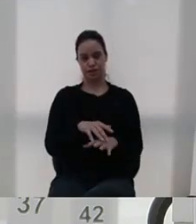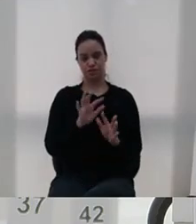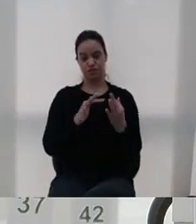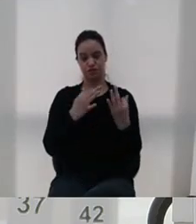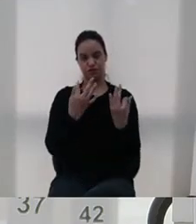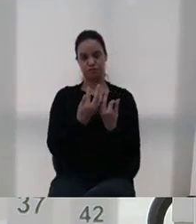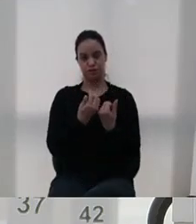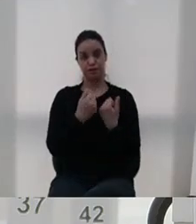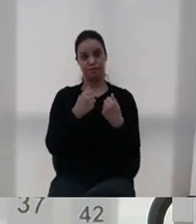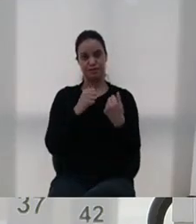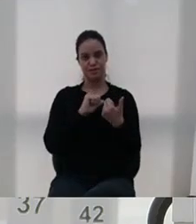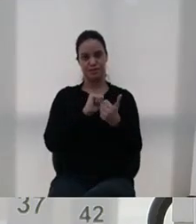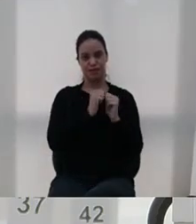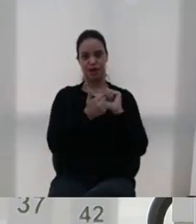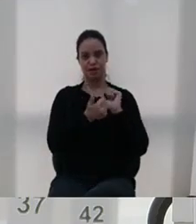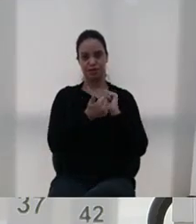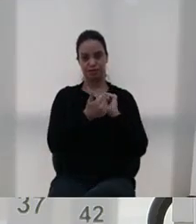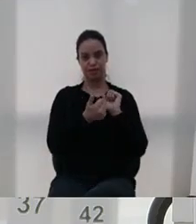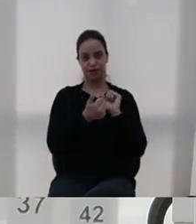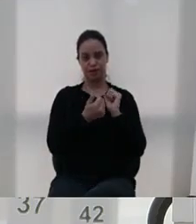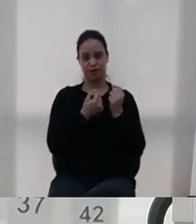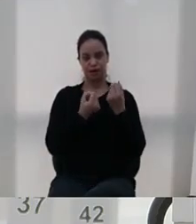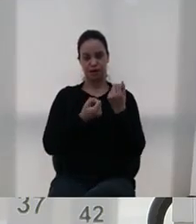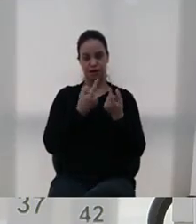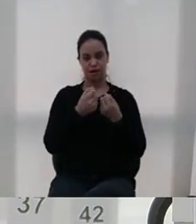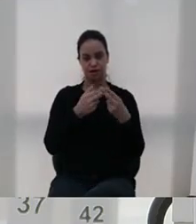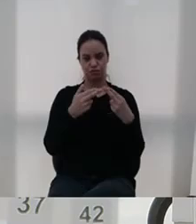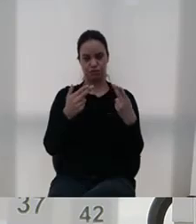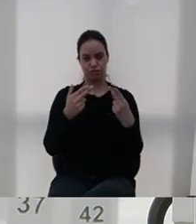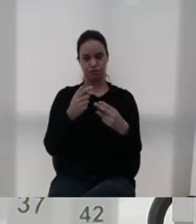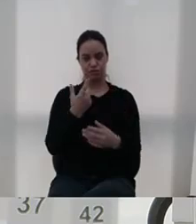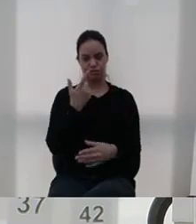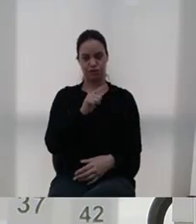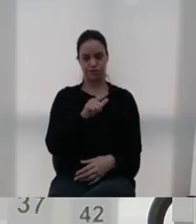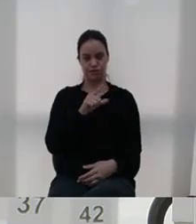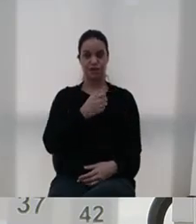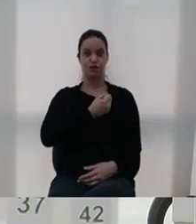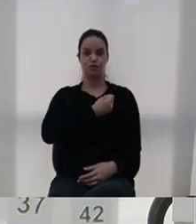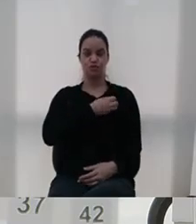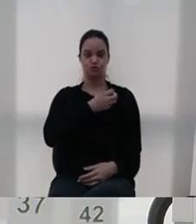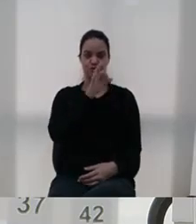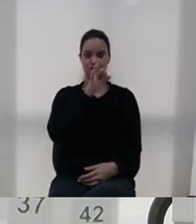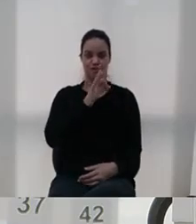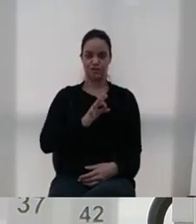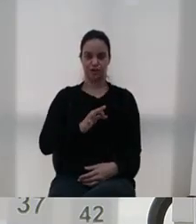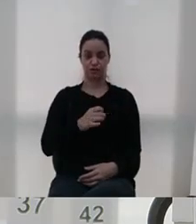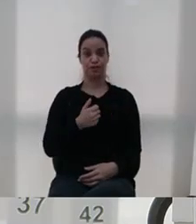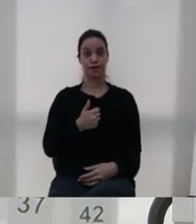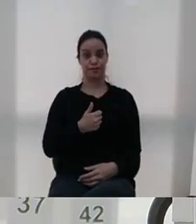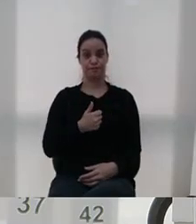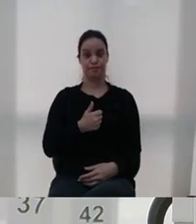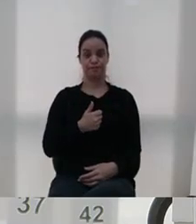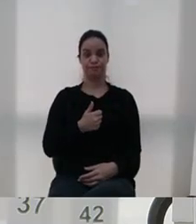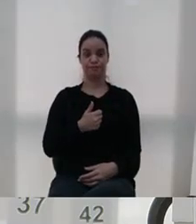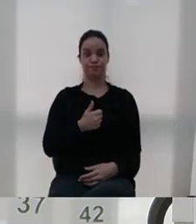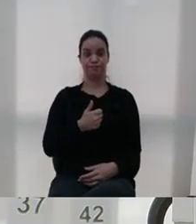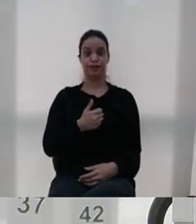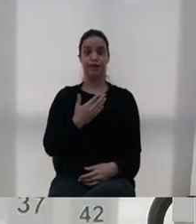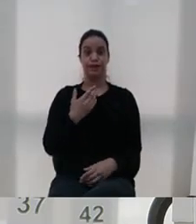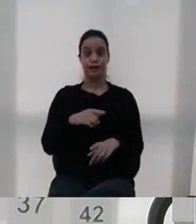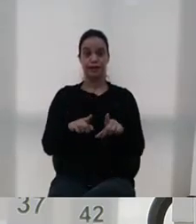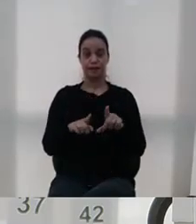faça esse ajuste e permita que a nossa unidade tenha um volume, um número adequado de AT4 para a unidade. A gente